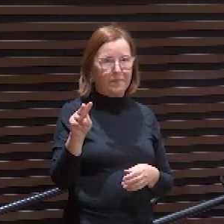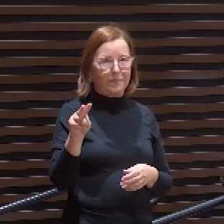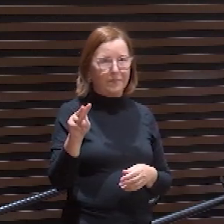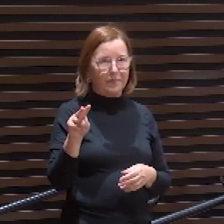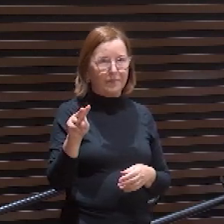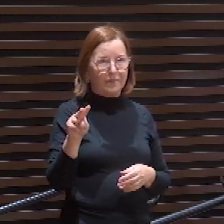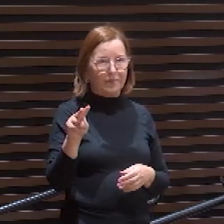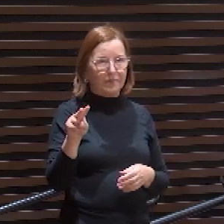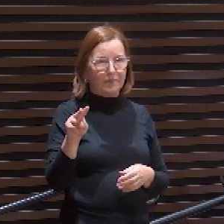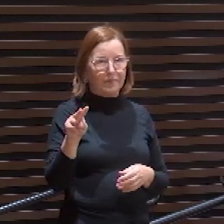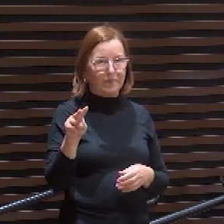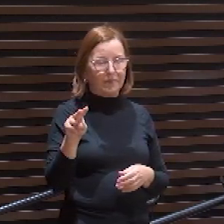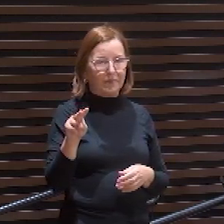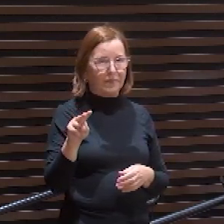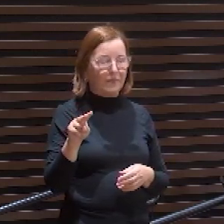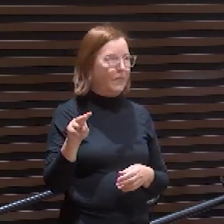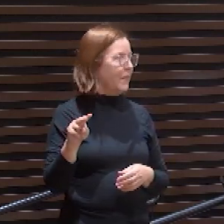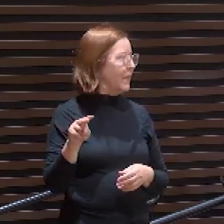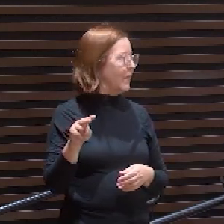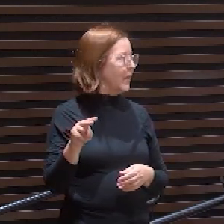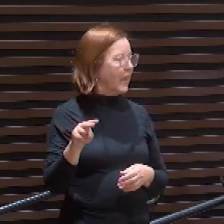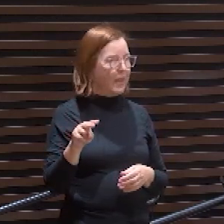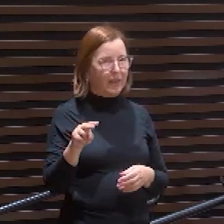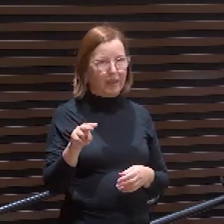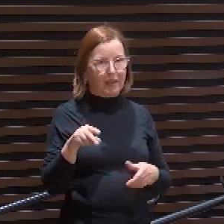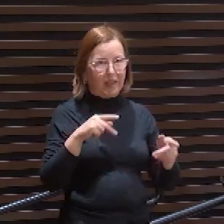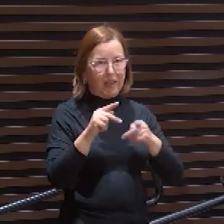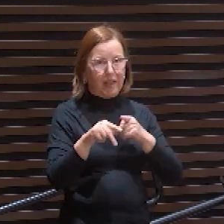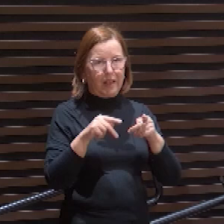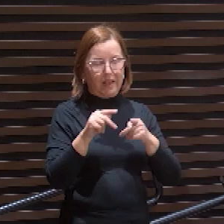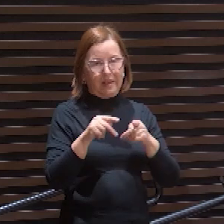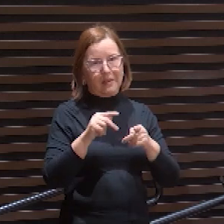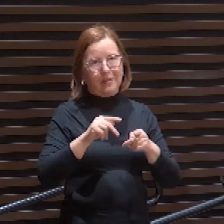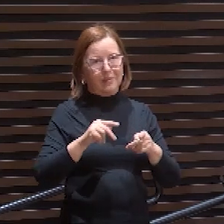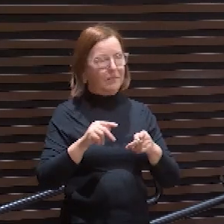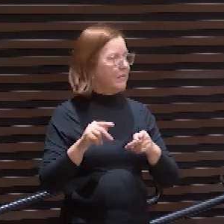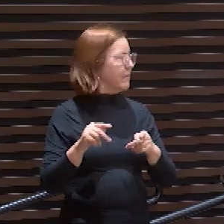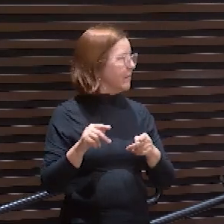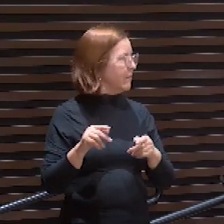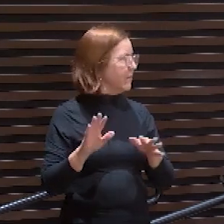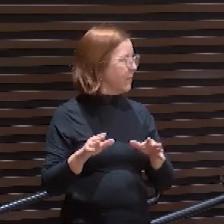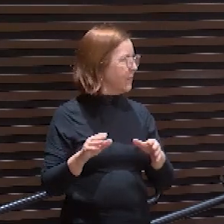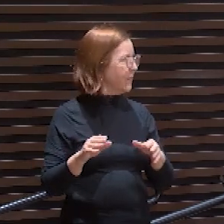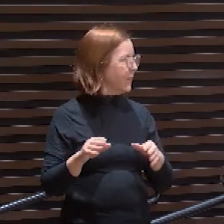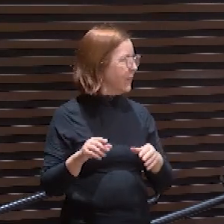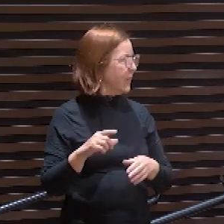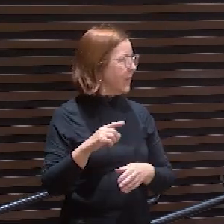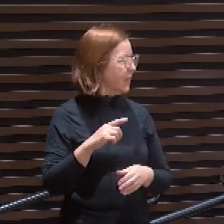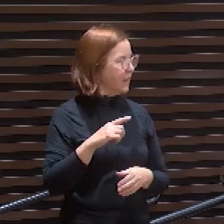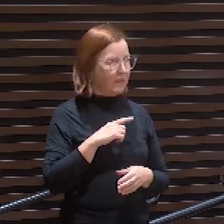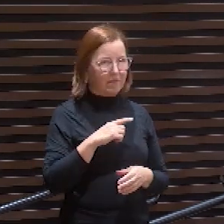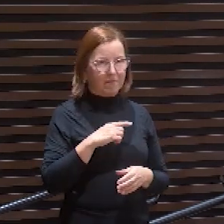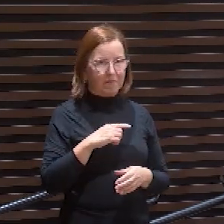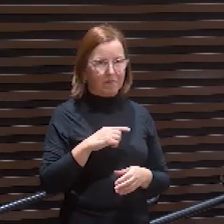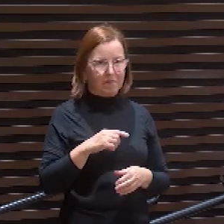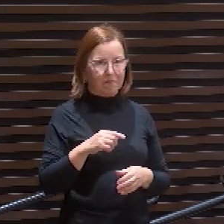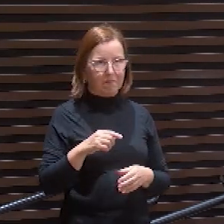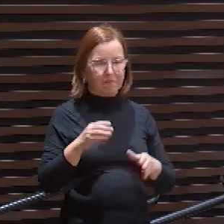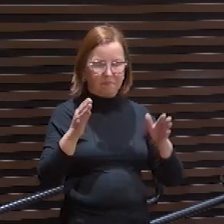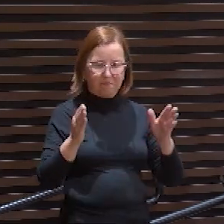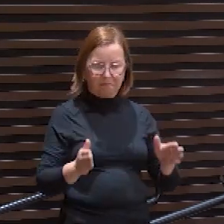a boca do trombone. Era uma boca grande, feita de